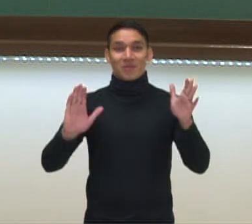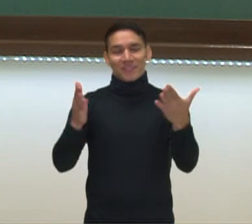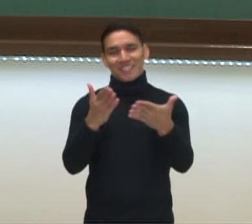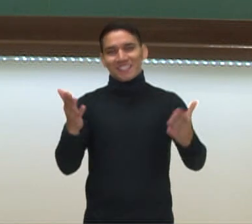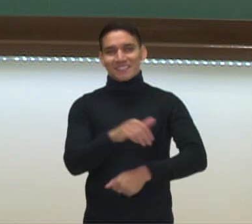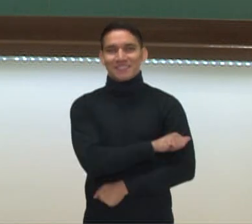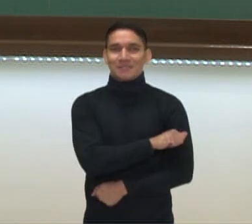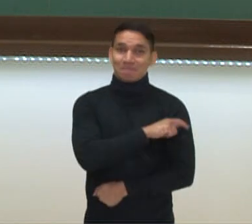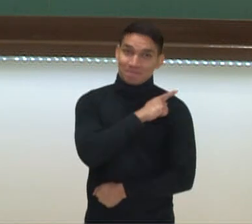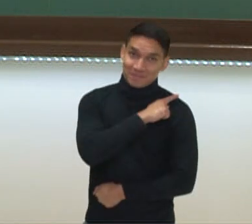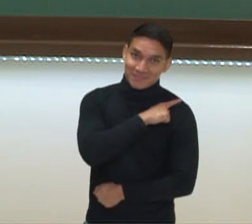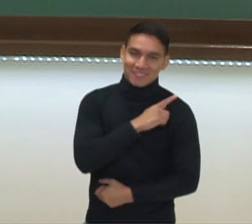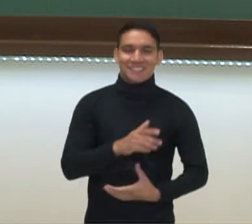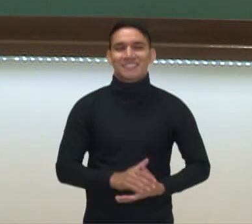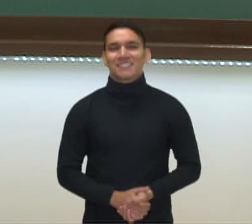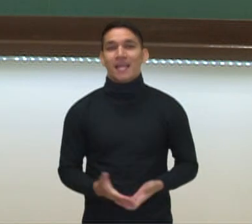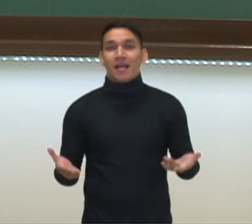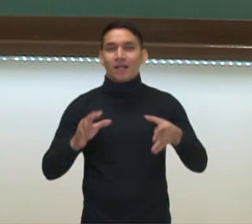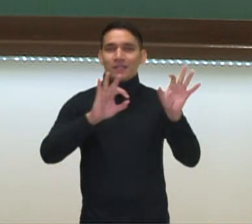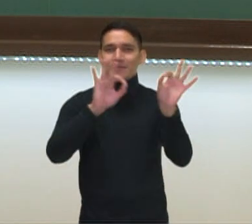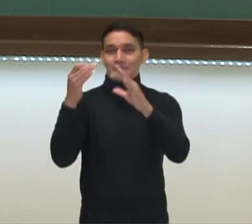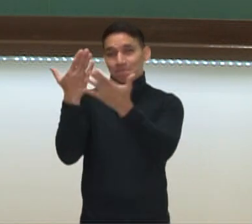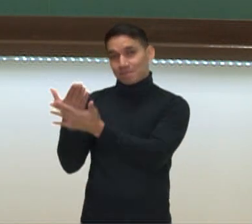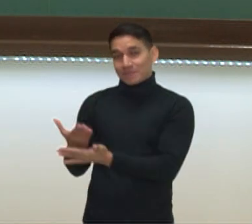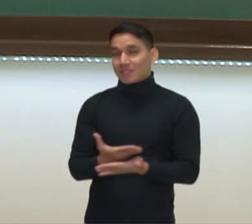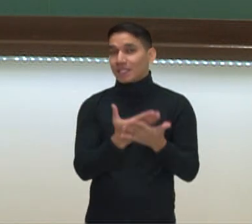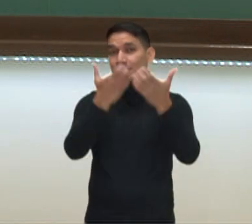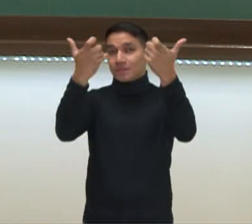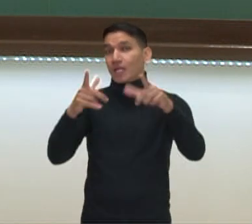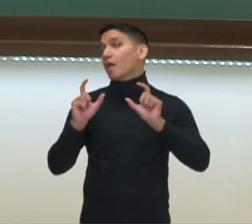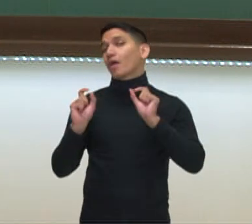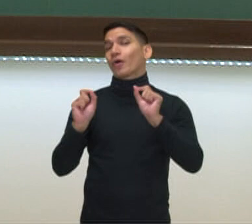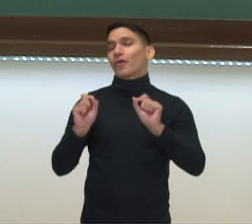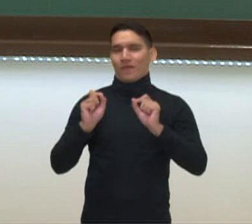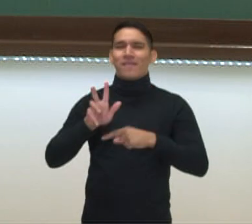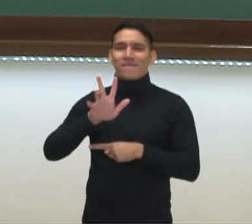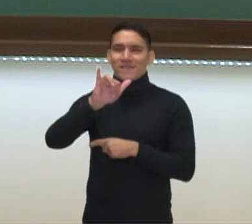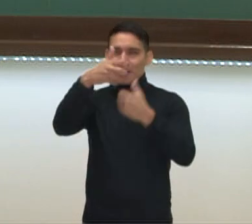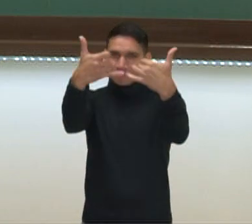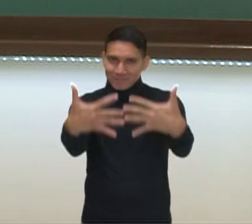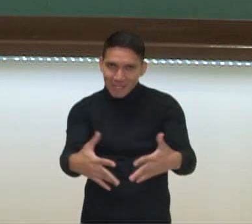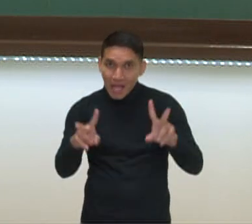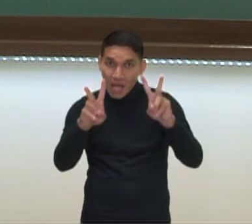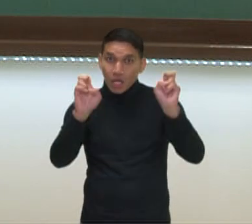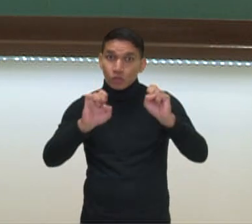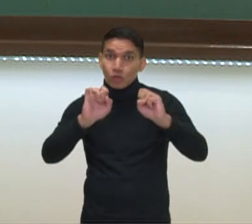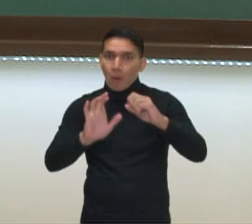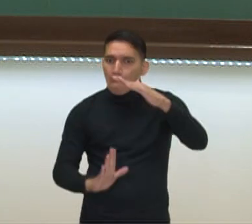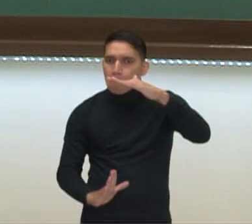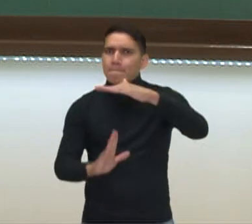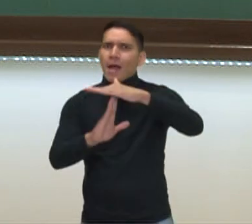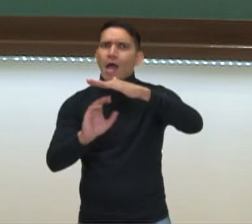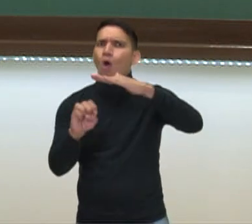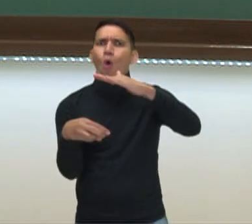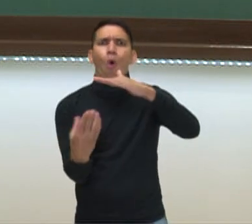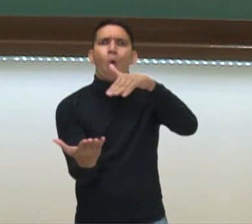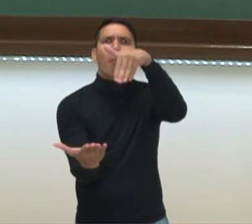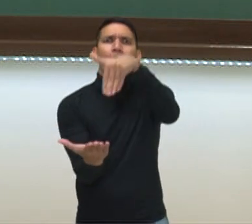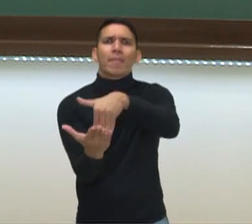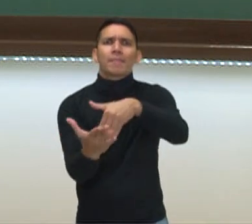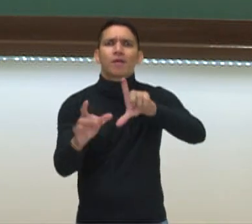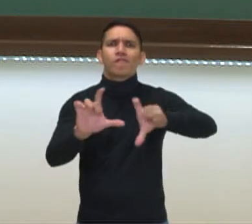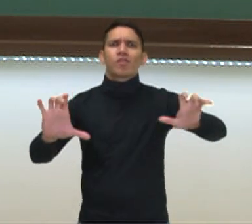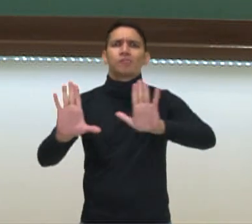Olá, estudante da primeira série. Nesta aula, nós vamos falar um pouquinho sobre o valor de máximo ou de mínimo de uma